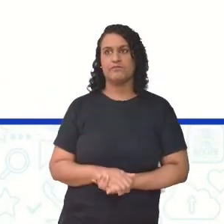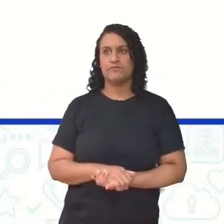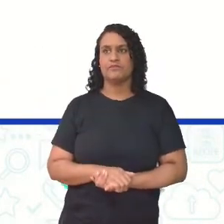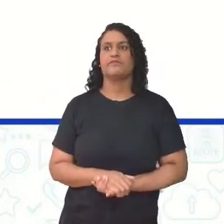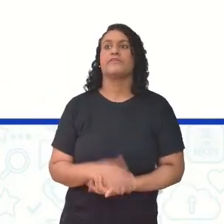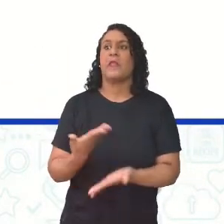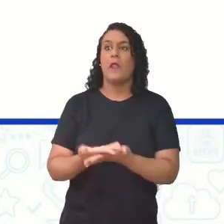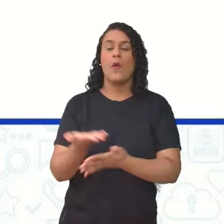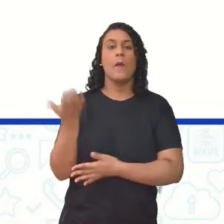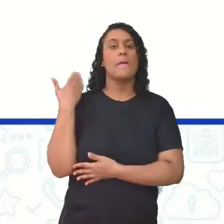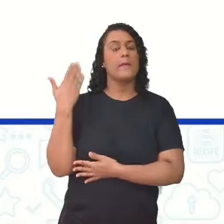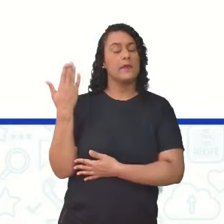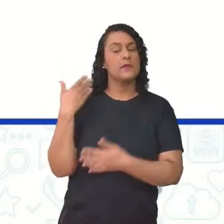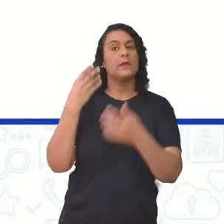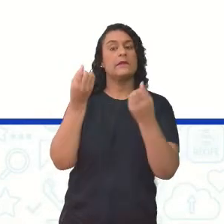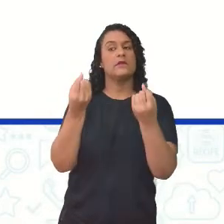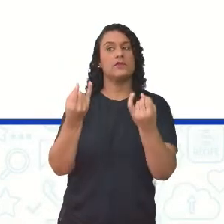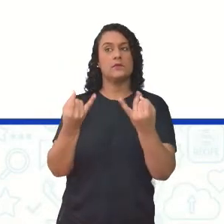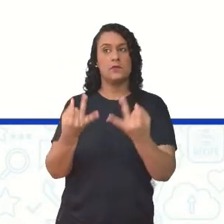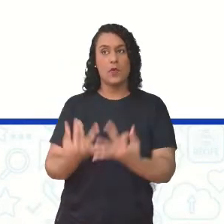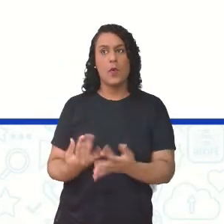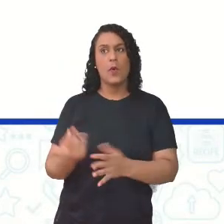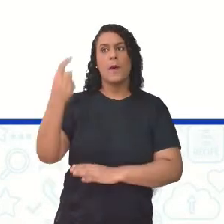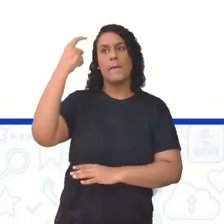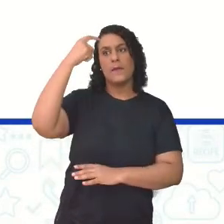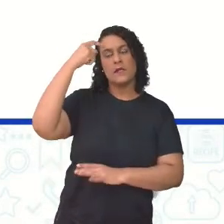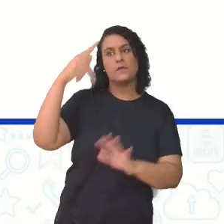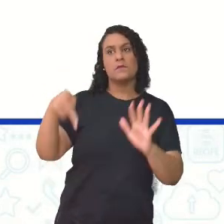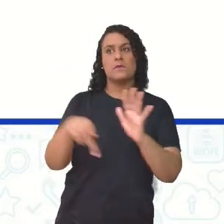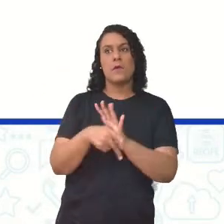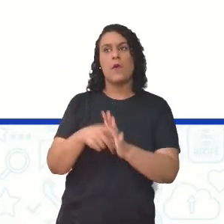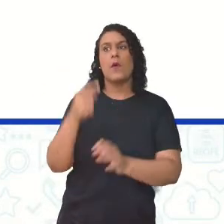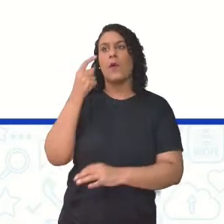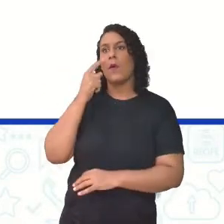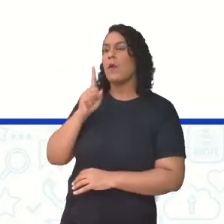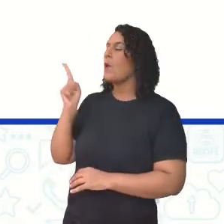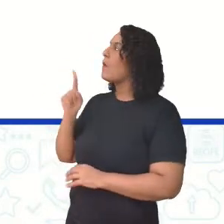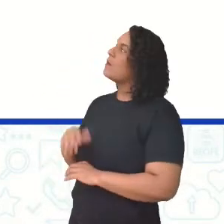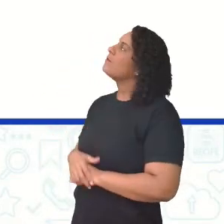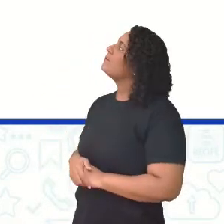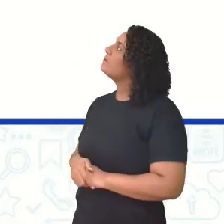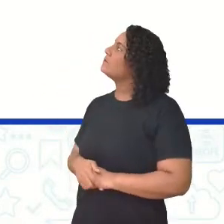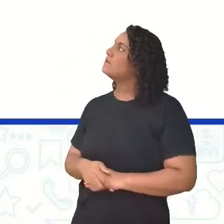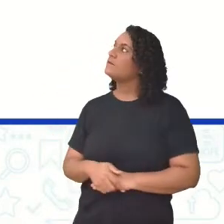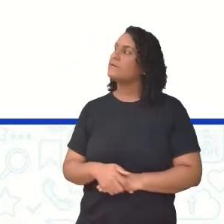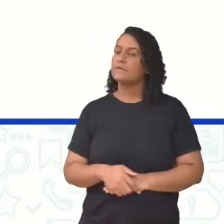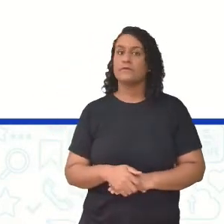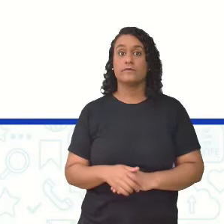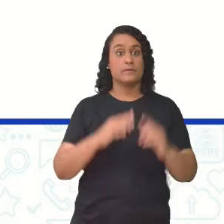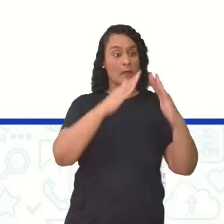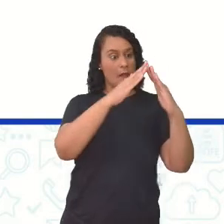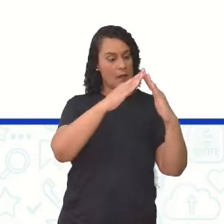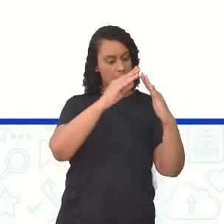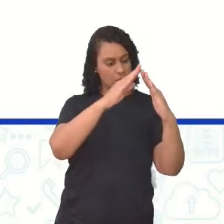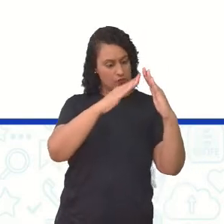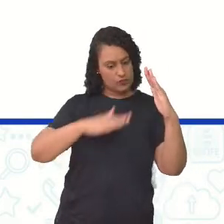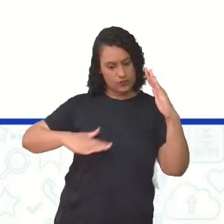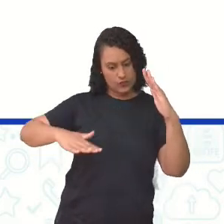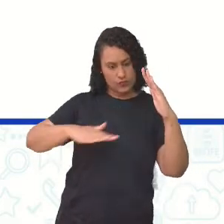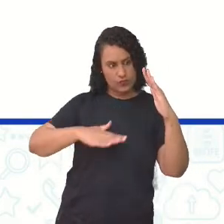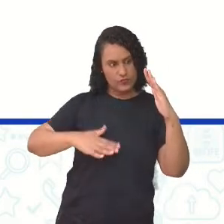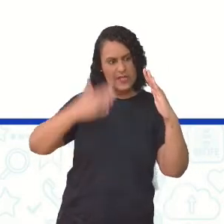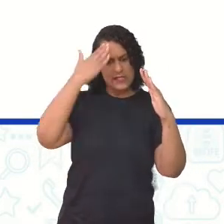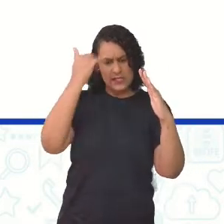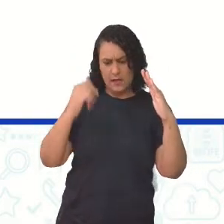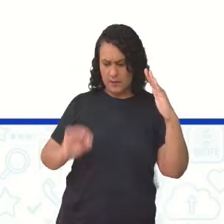isso na aula passada, o pensamento dele. Ele botou a altura dele está para a altura da pirâmide. Como ele sabia medir a altura dele,